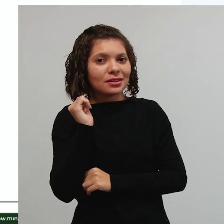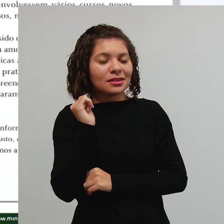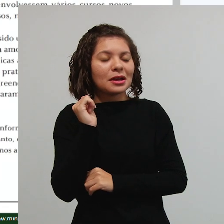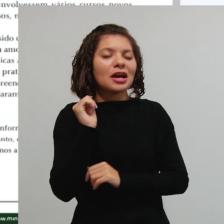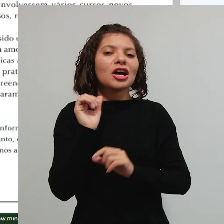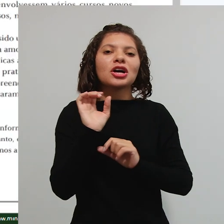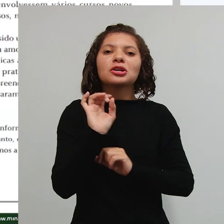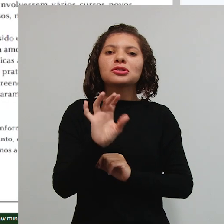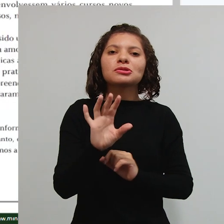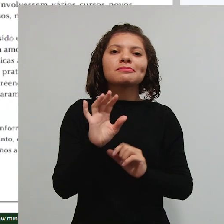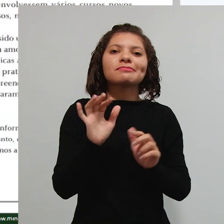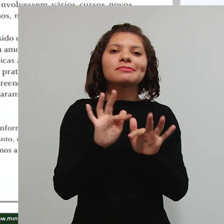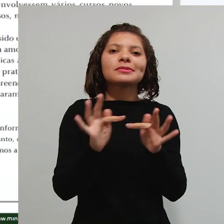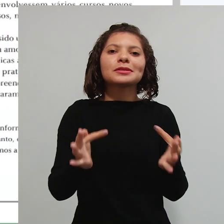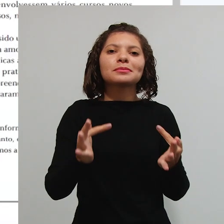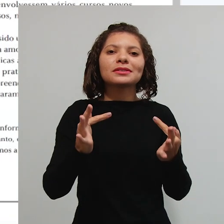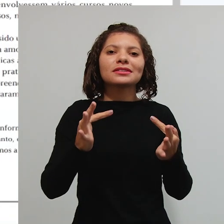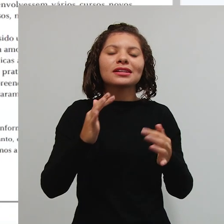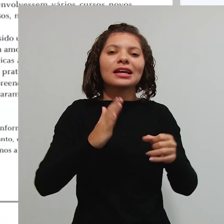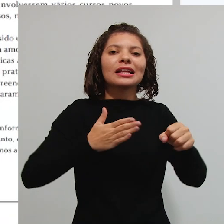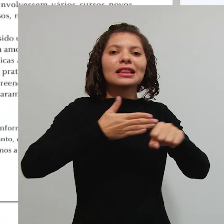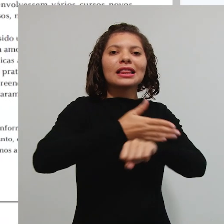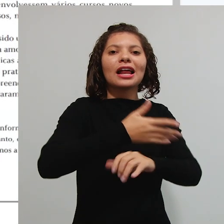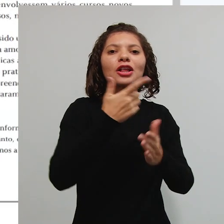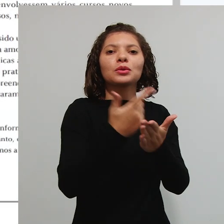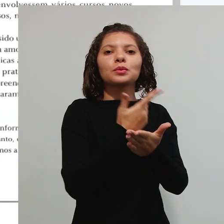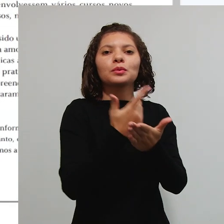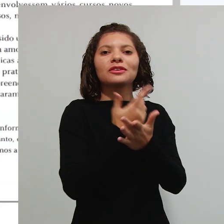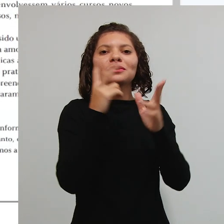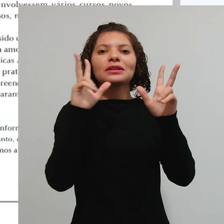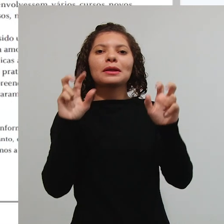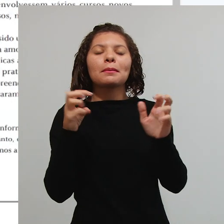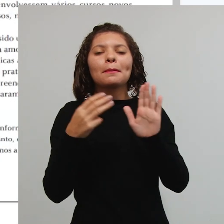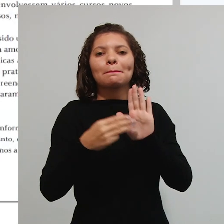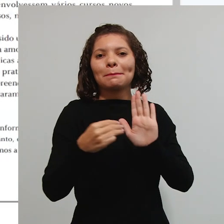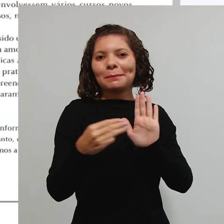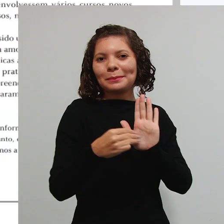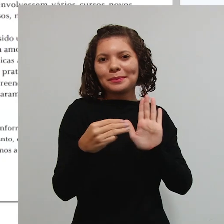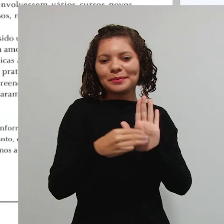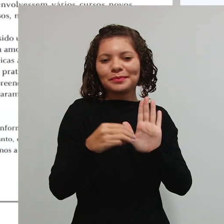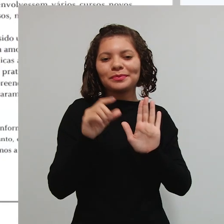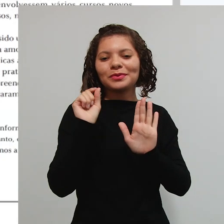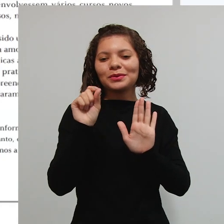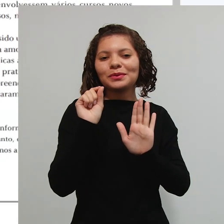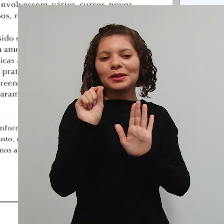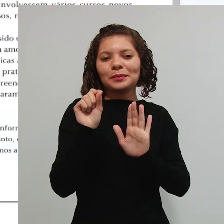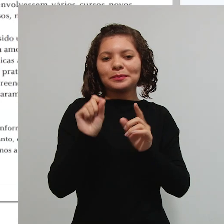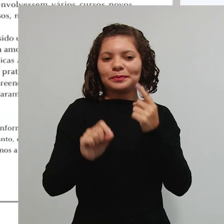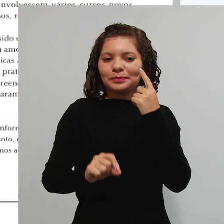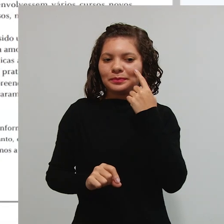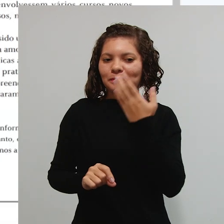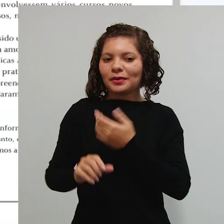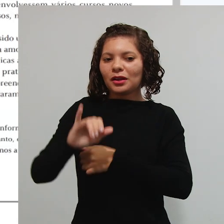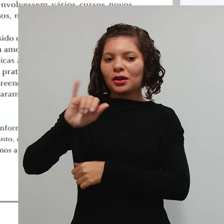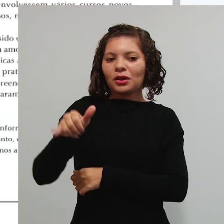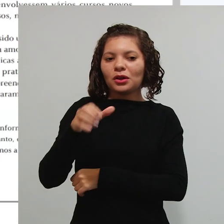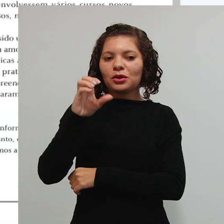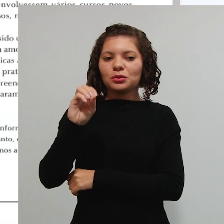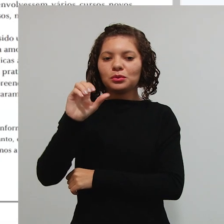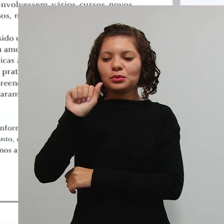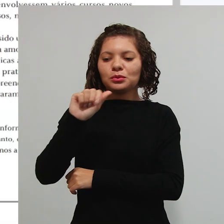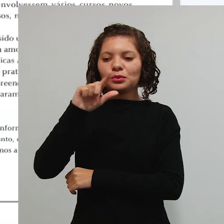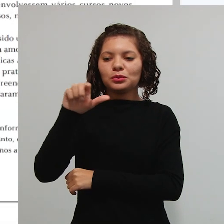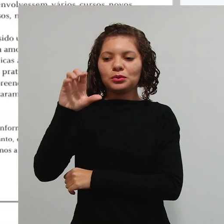você vai acessar o livro sobre metodologia lá do Matar, que está disponível